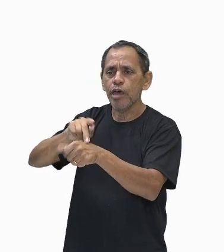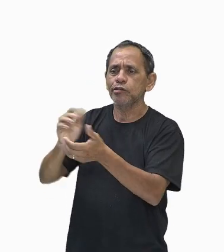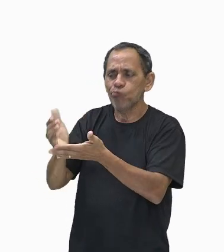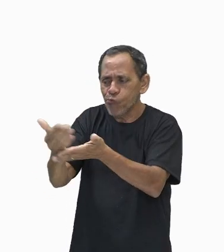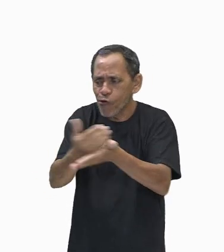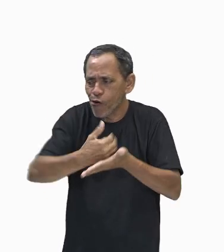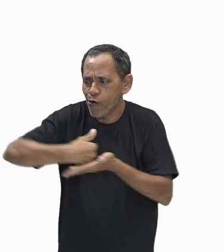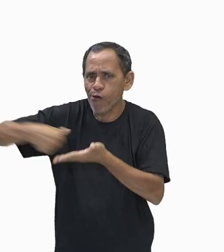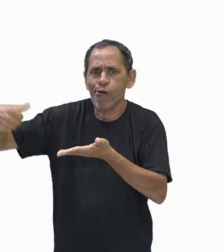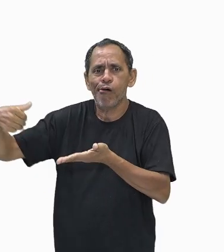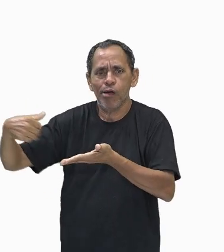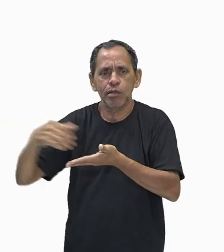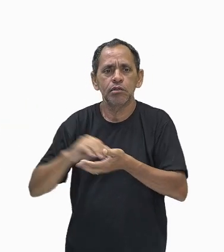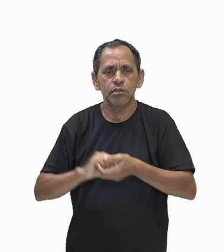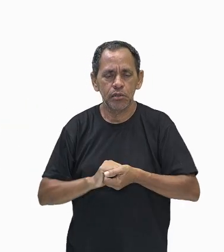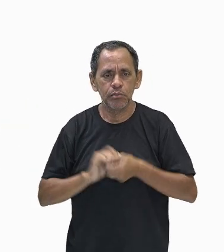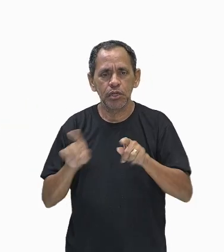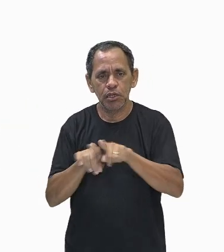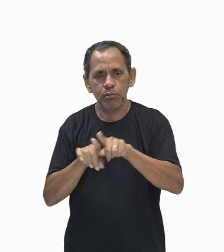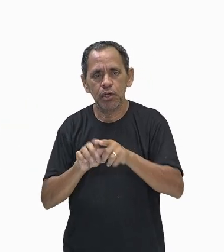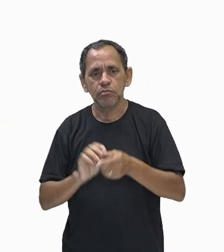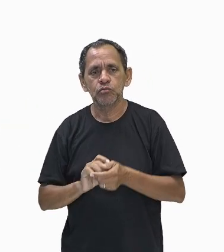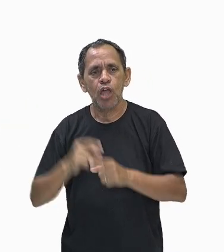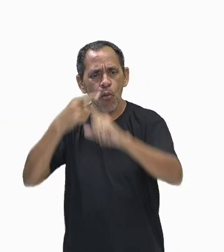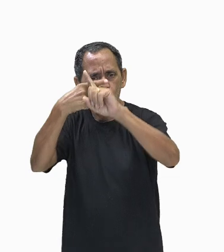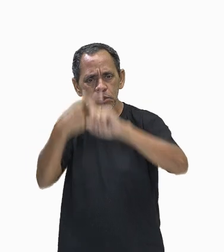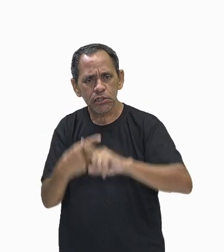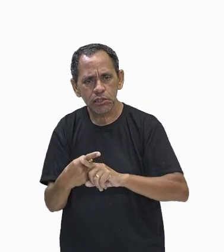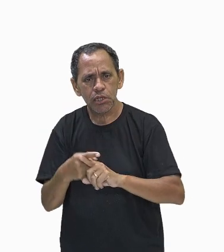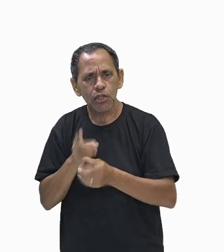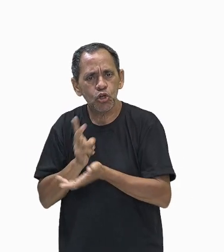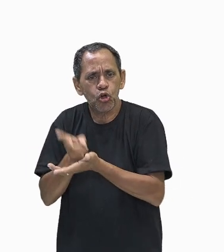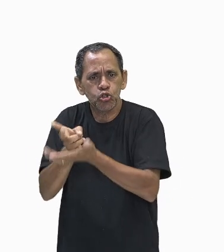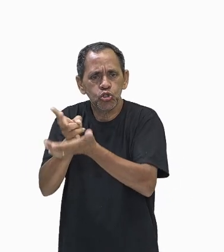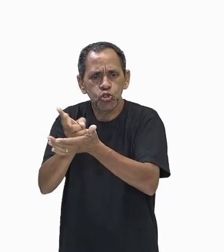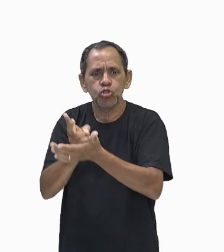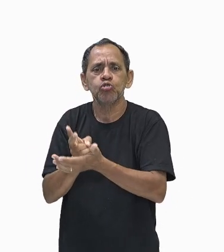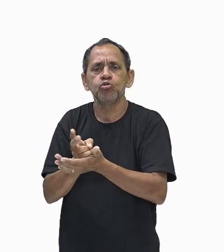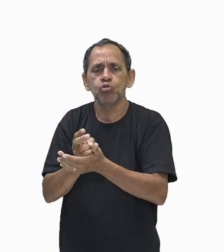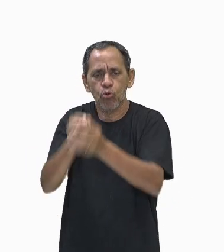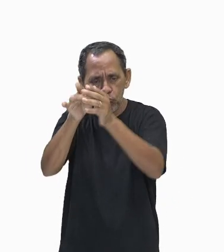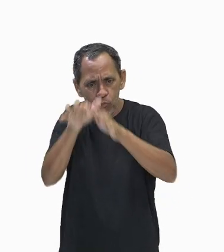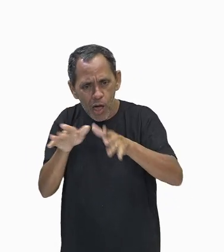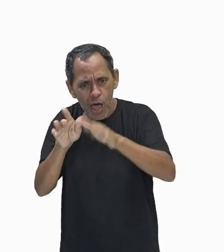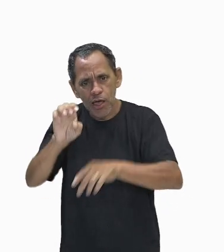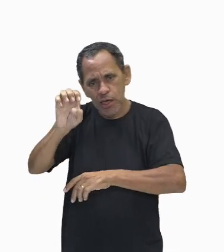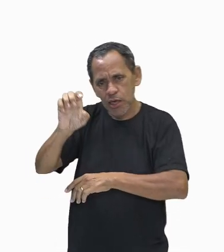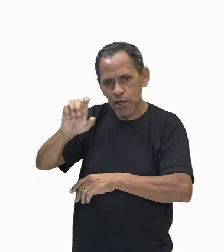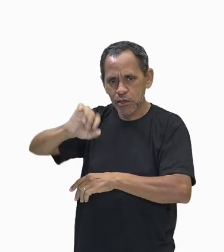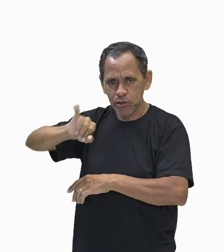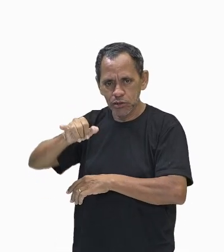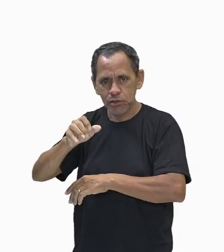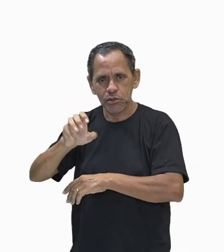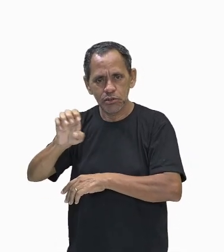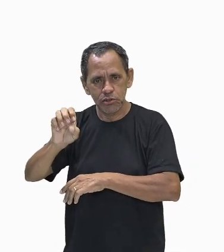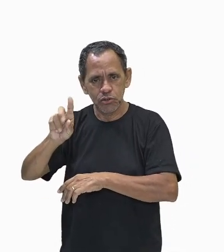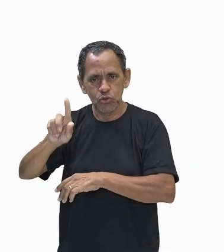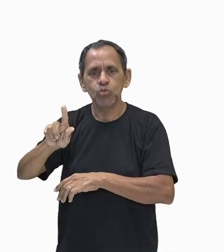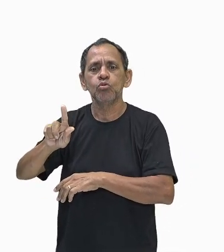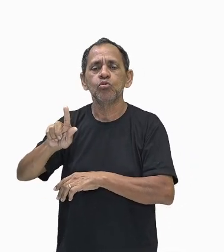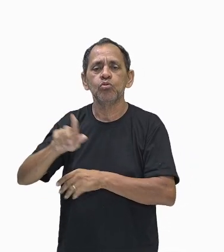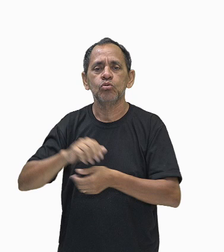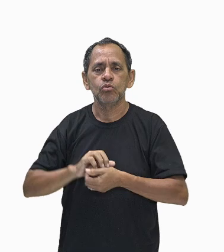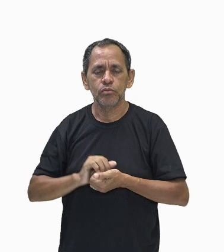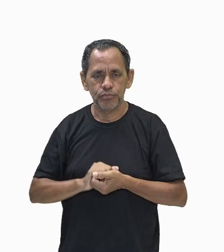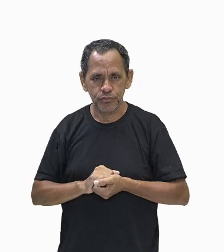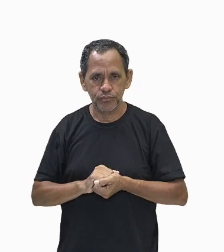entre gregos e persas na região do Mar Egeu e na costa asiática, tá? Por esse motivo,